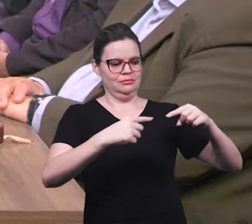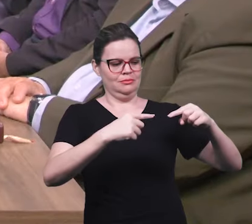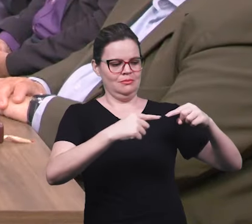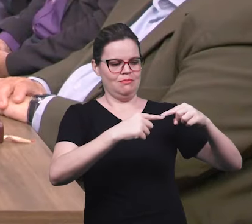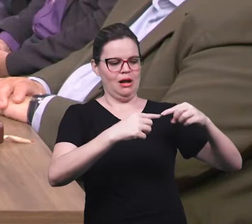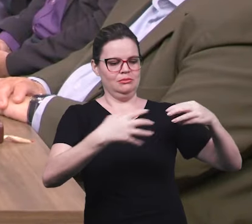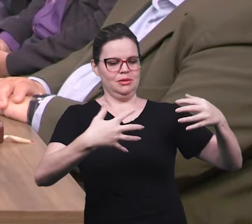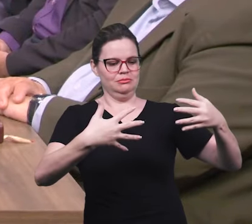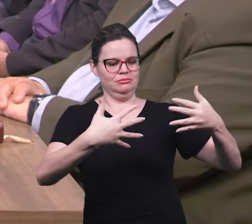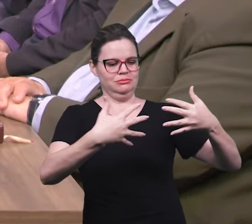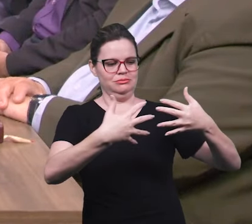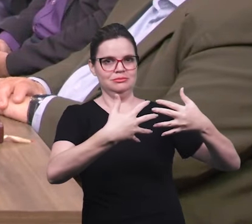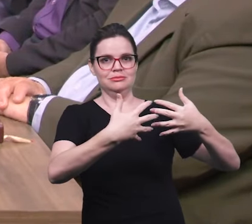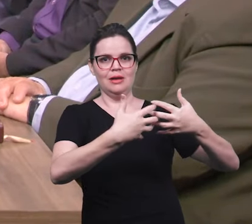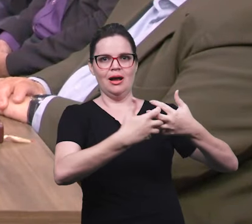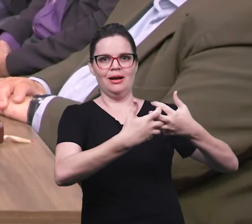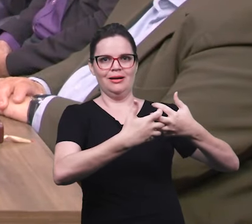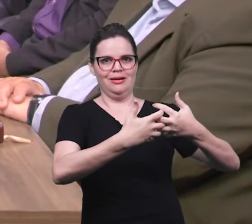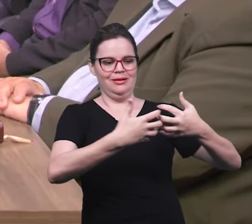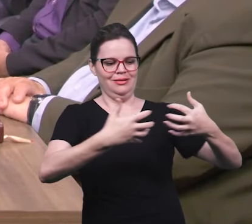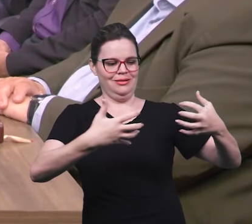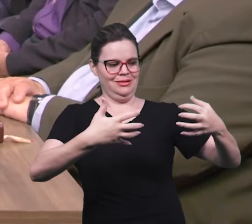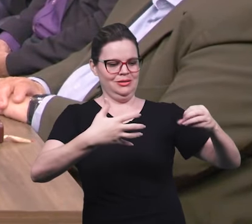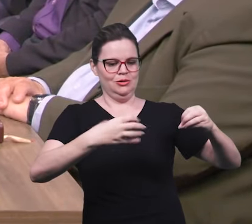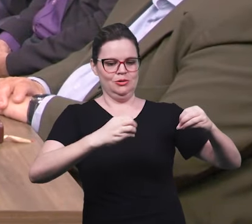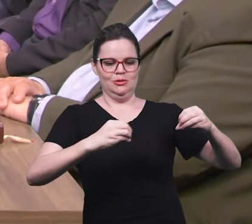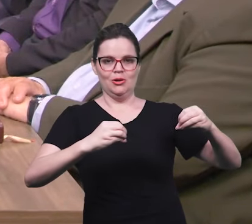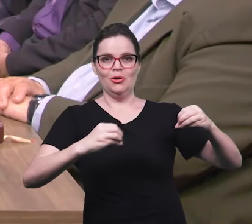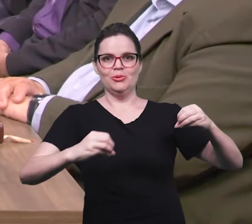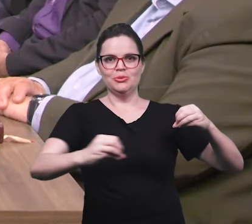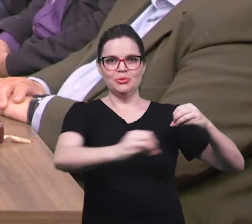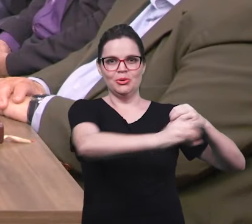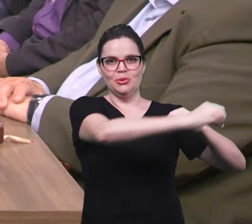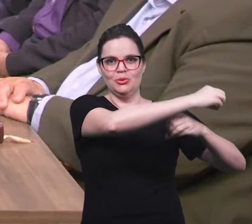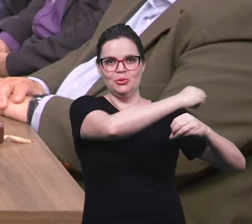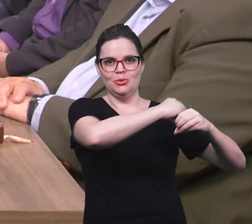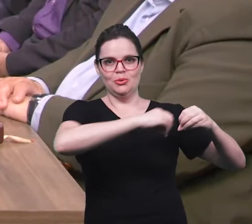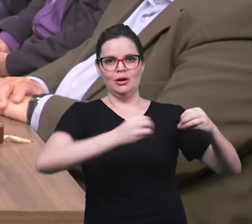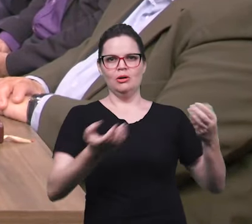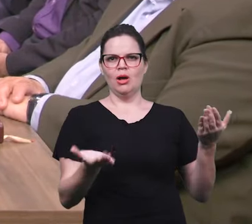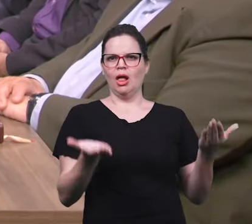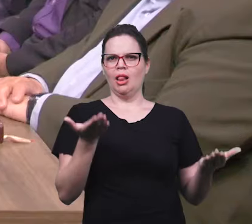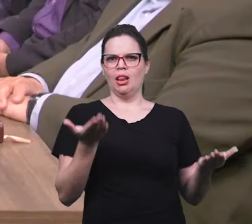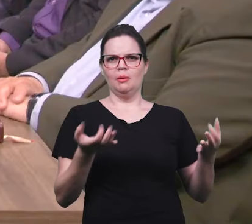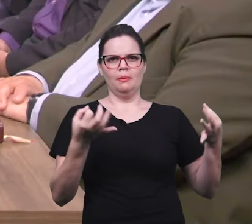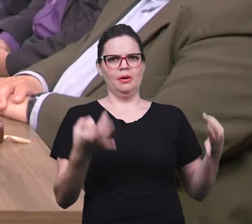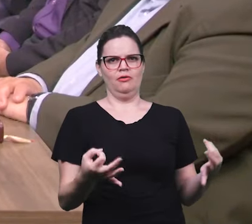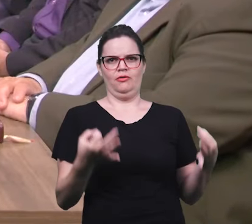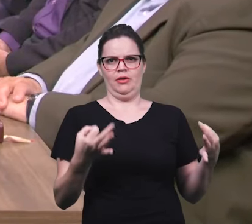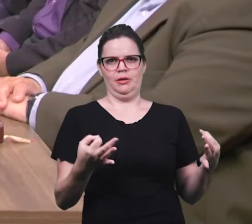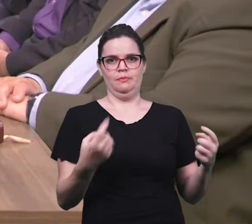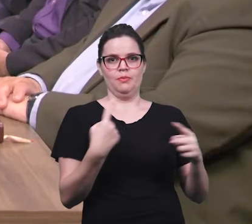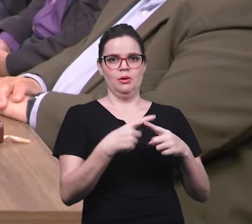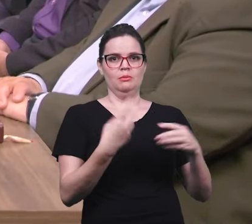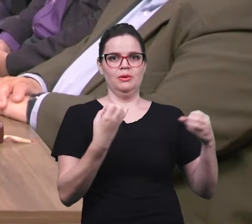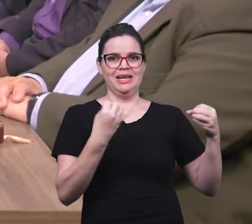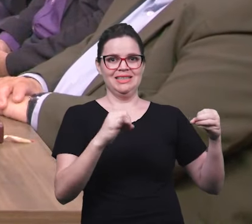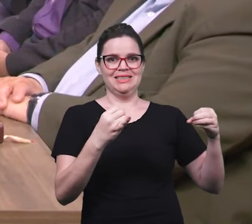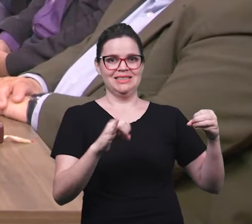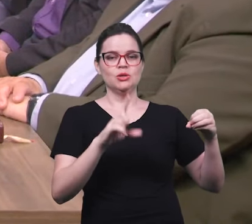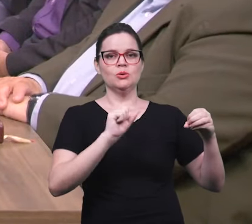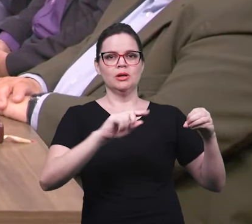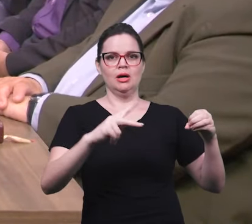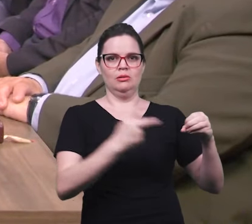da relação massa da Terra e a massa do Sol. E isso é um equilíbrio perfeito. Porque se o Sol atraísse a Terra, a gente